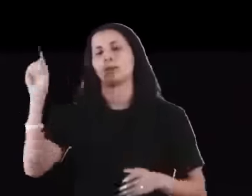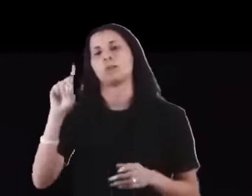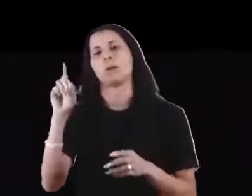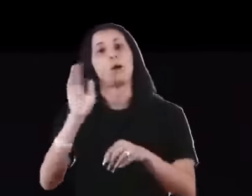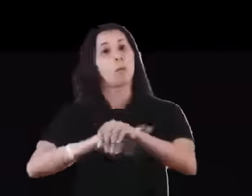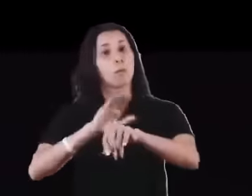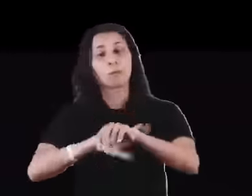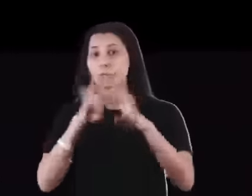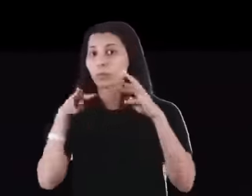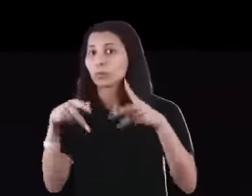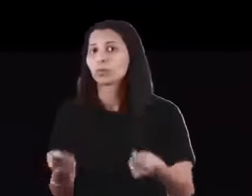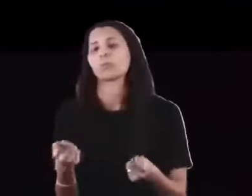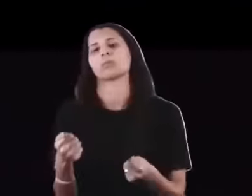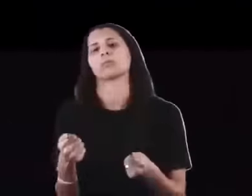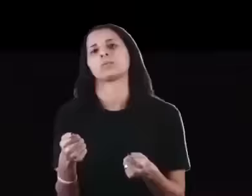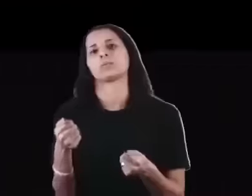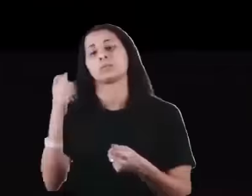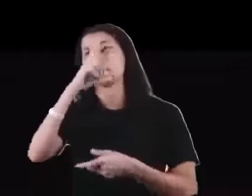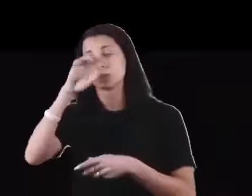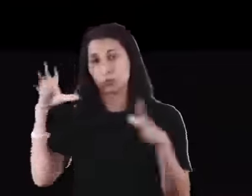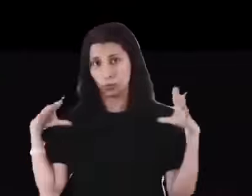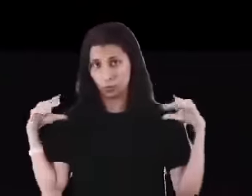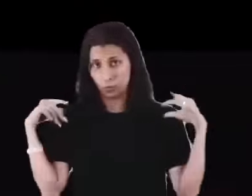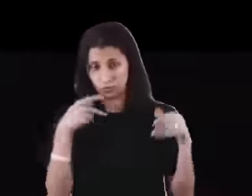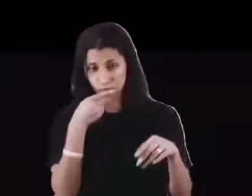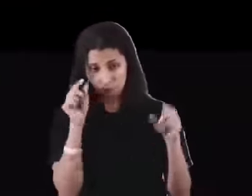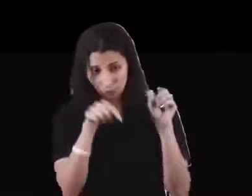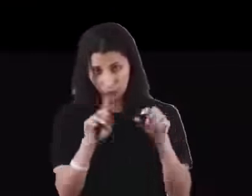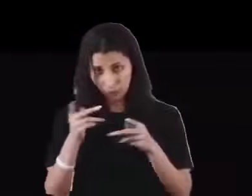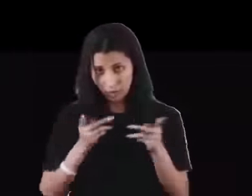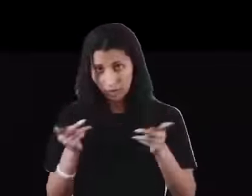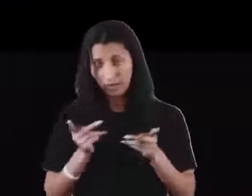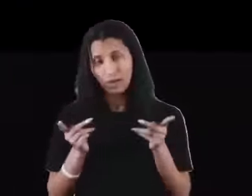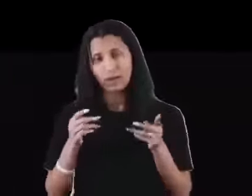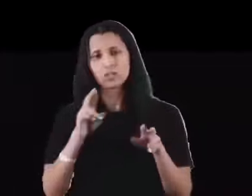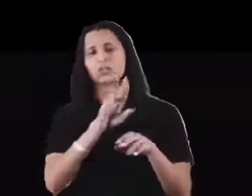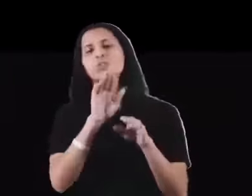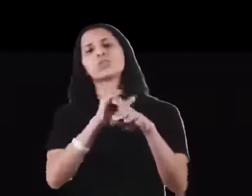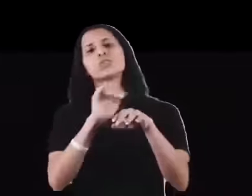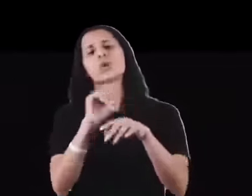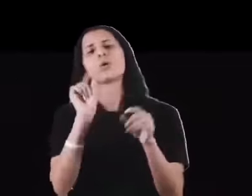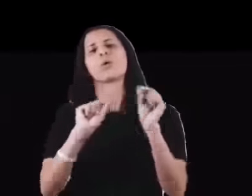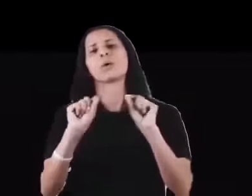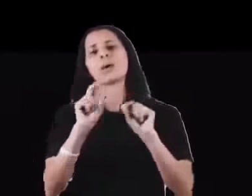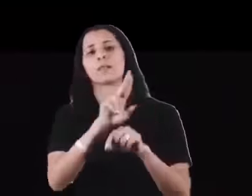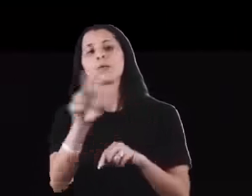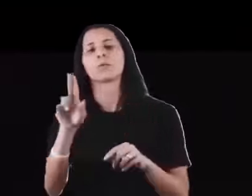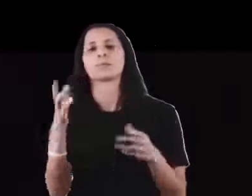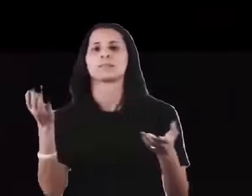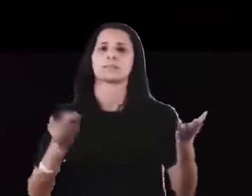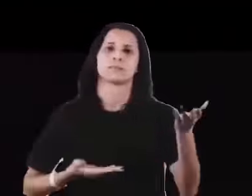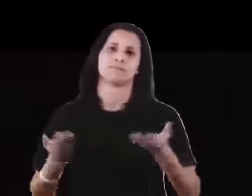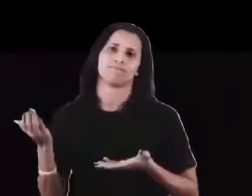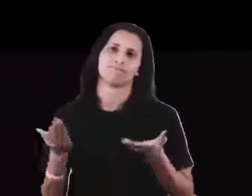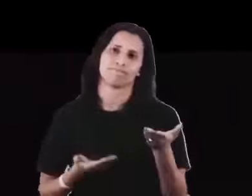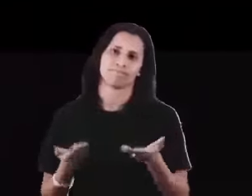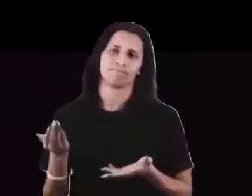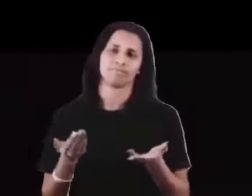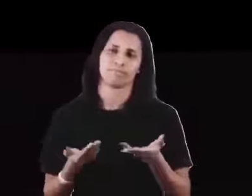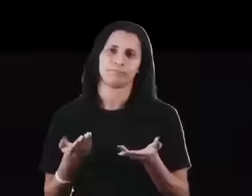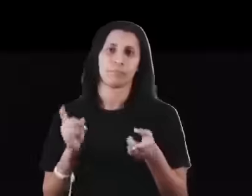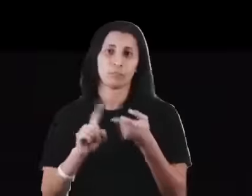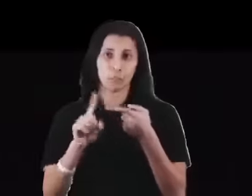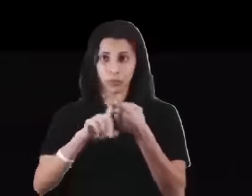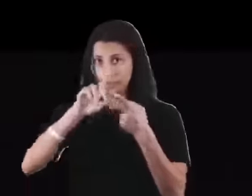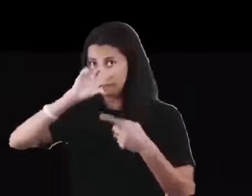o Anjo chamou ela de que destrava chama ela de que de serva porque